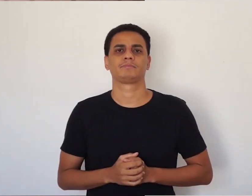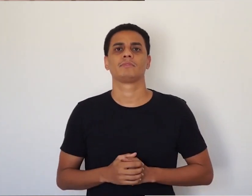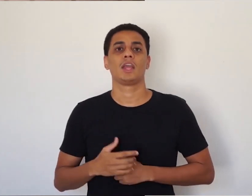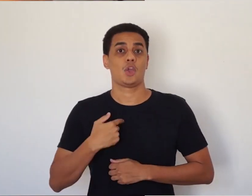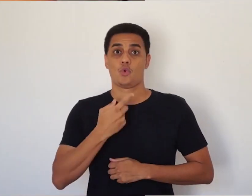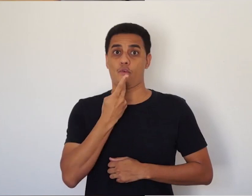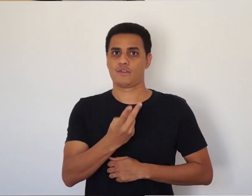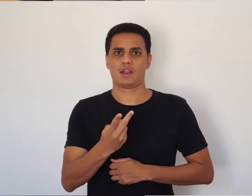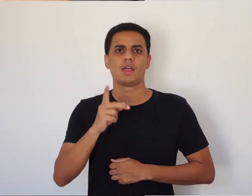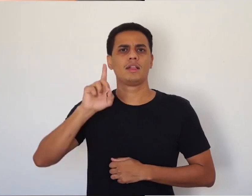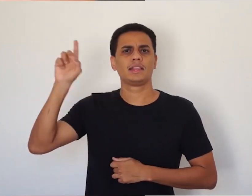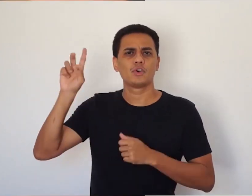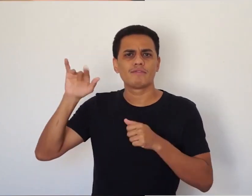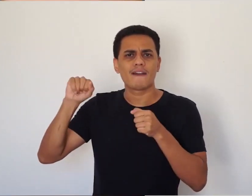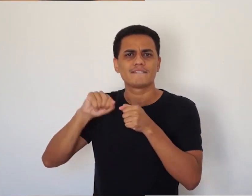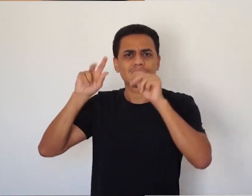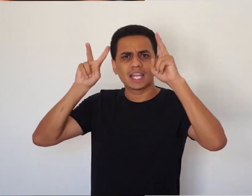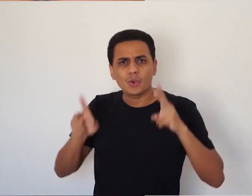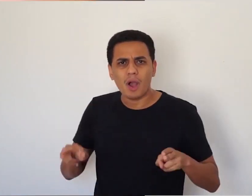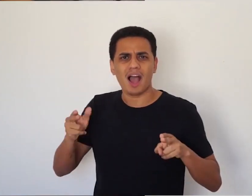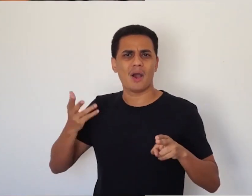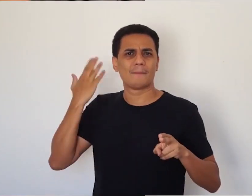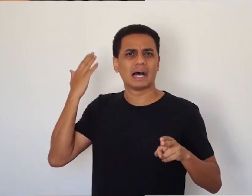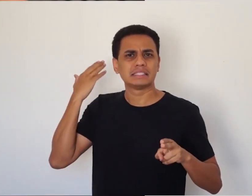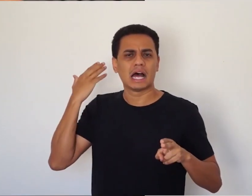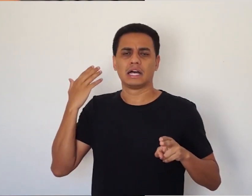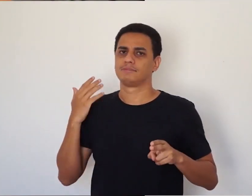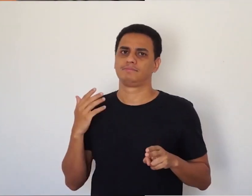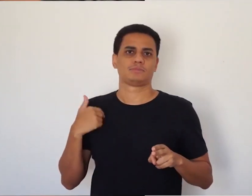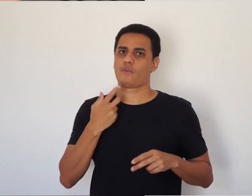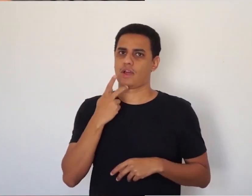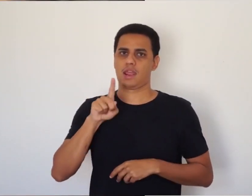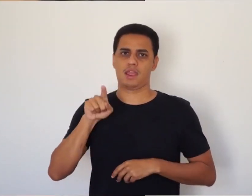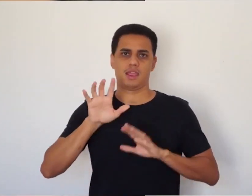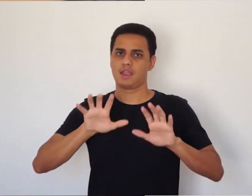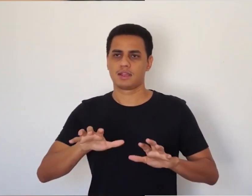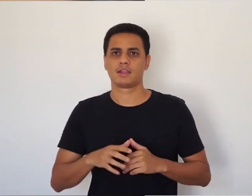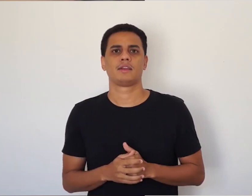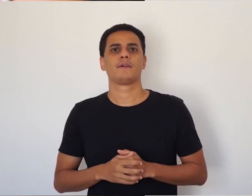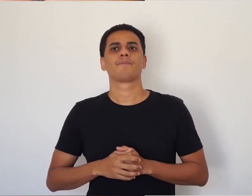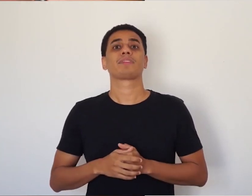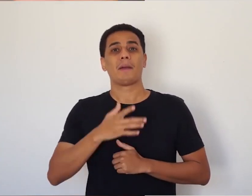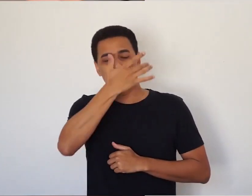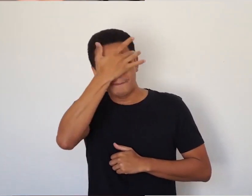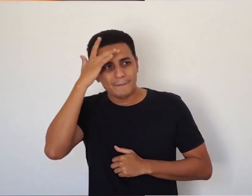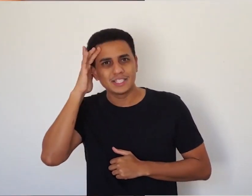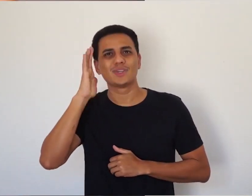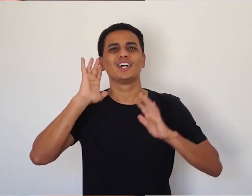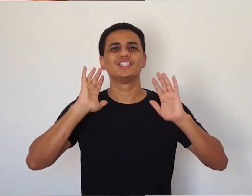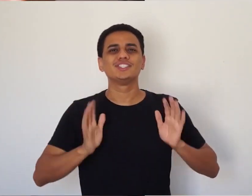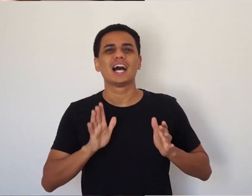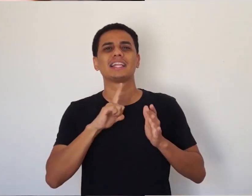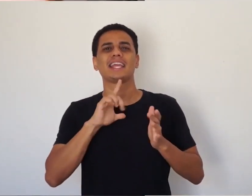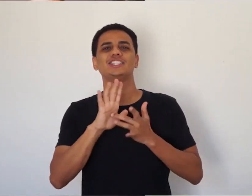passarem. Eu não estou dizendo que Deus vai fazer como fez naquele momento. Eu não estou dizendo isso. Eu não estou dizendo que aqueles